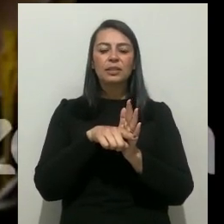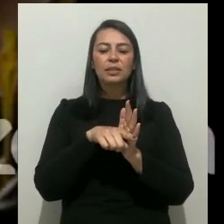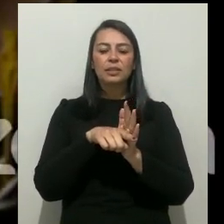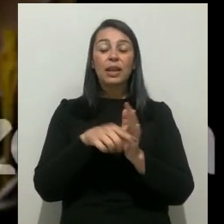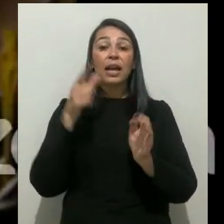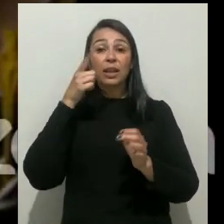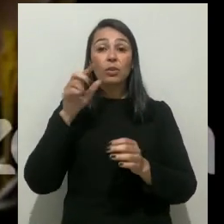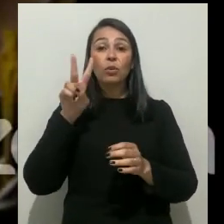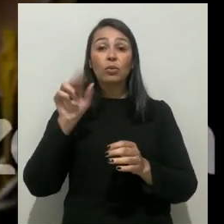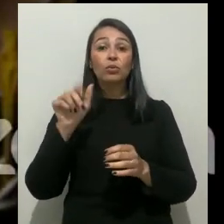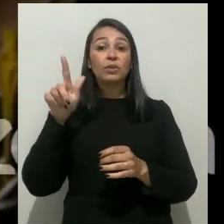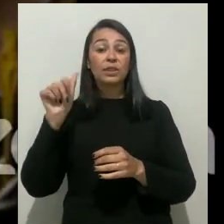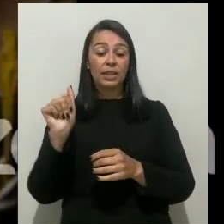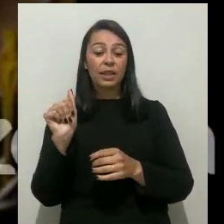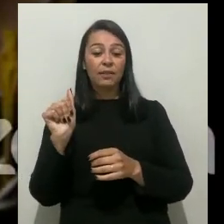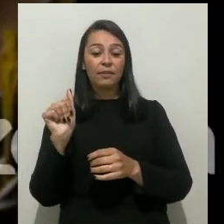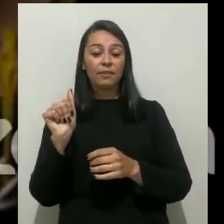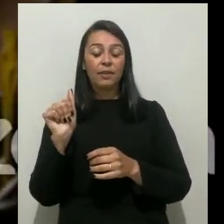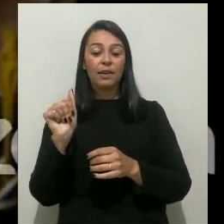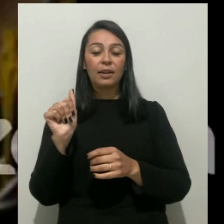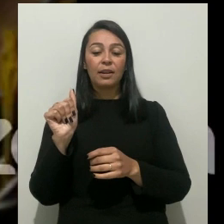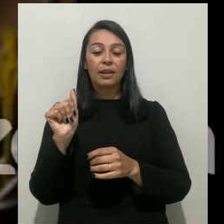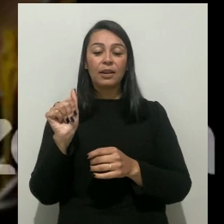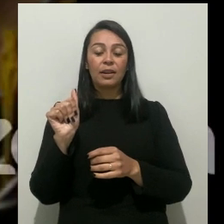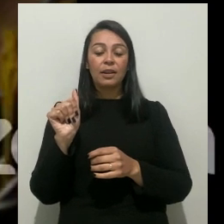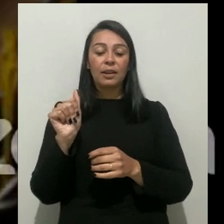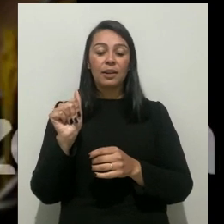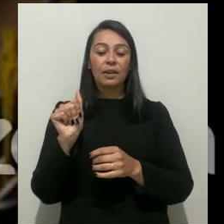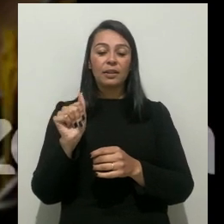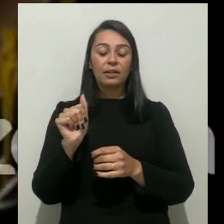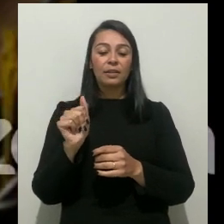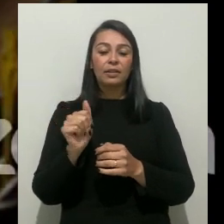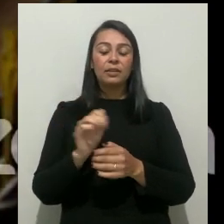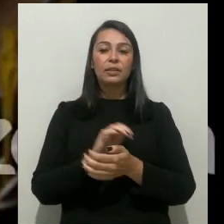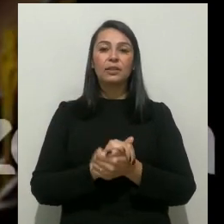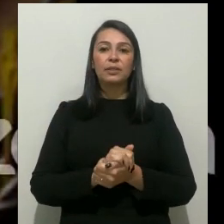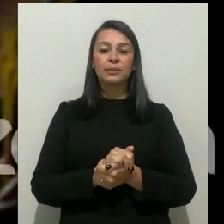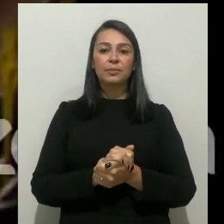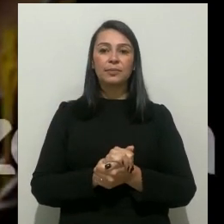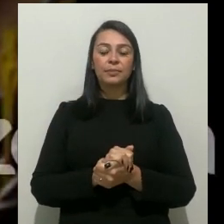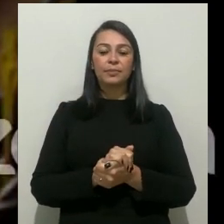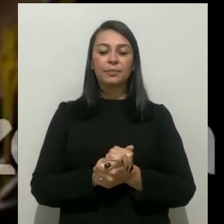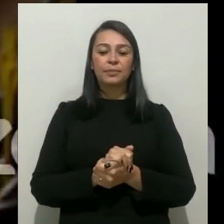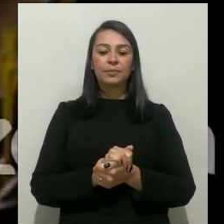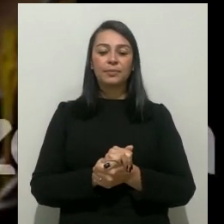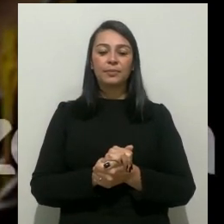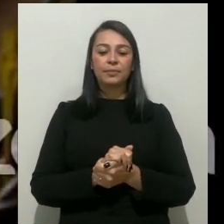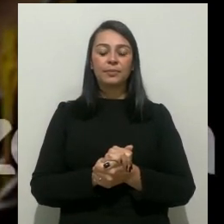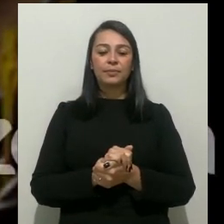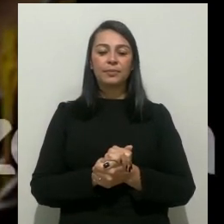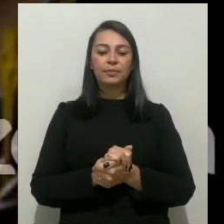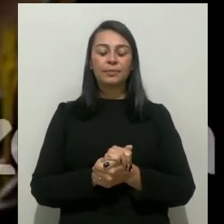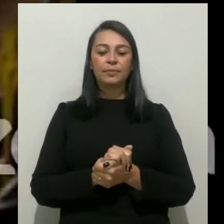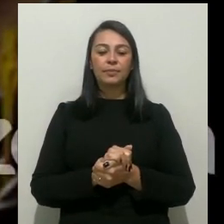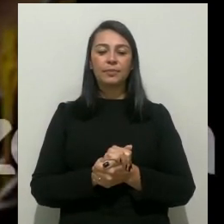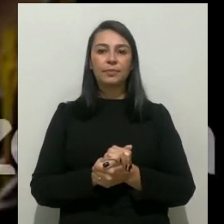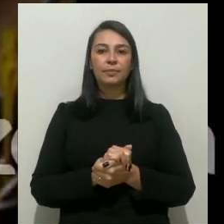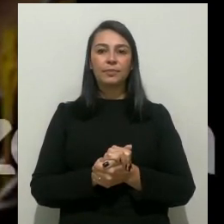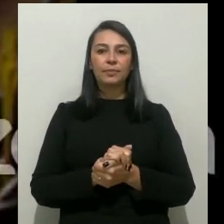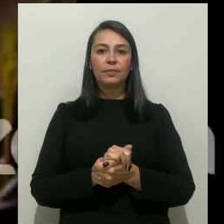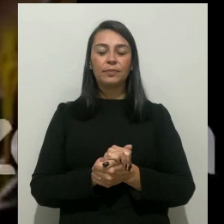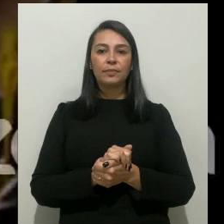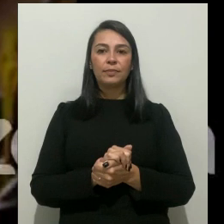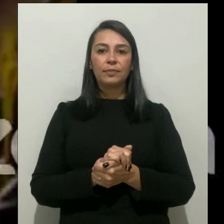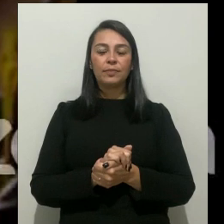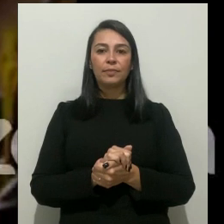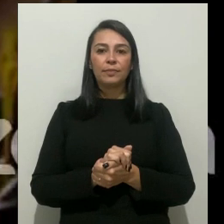porque eu consegui a vaga e numa disputa grande, eram 30 pessoas para aplicar a vaga, e aí eu vi que eles